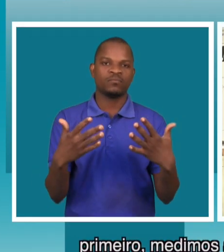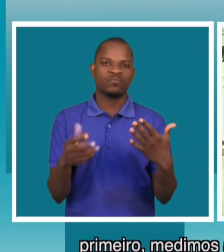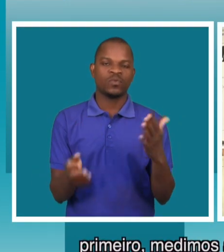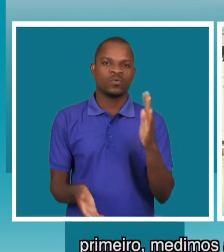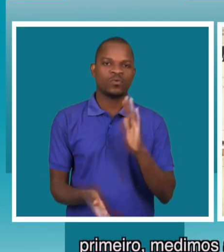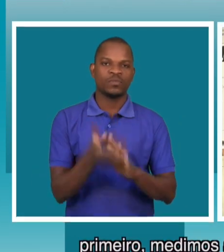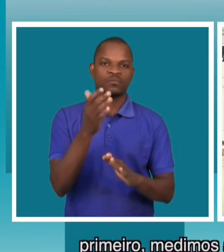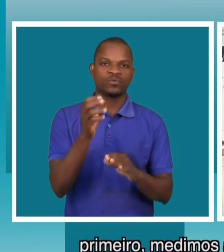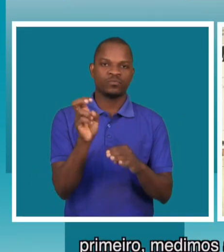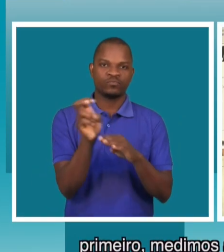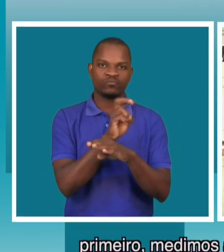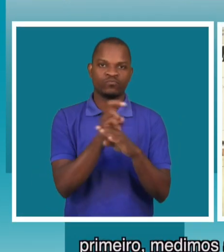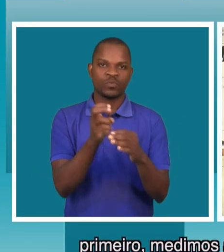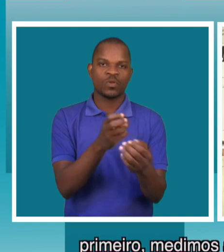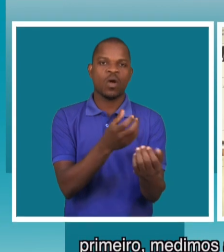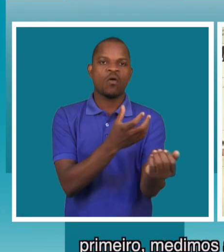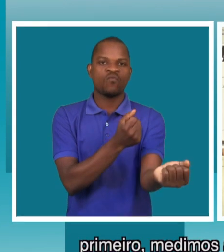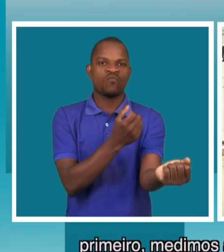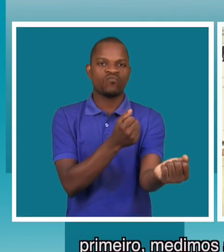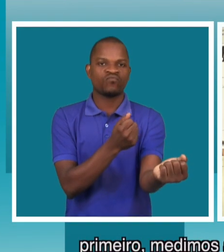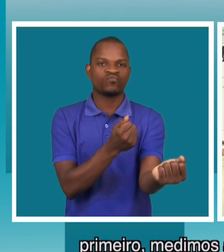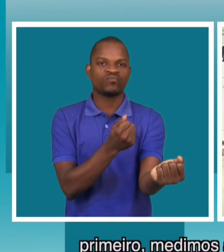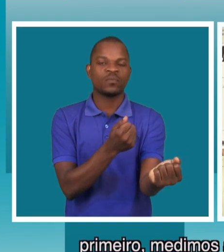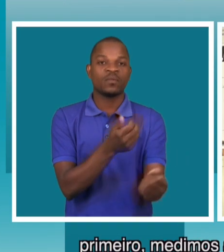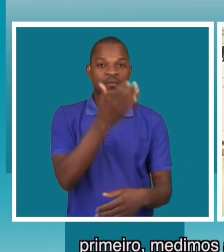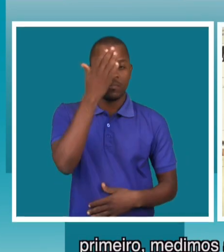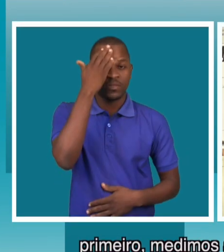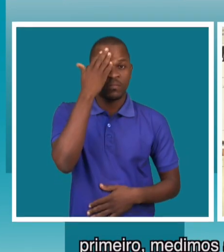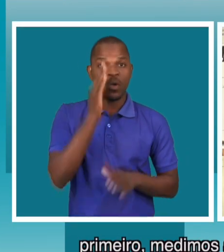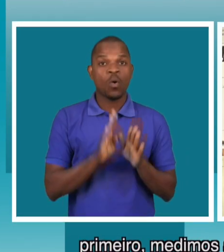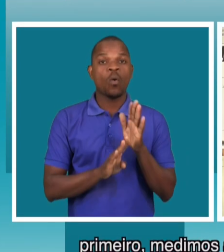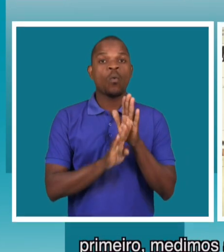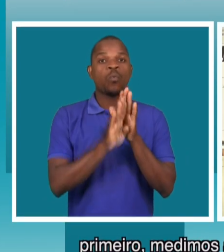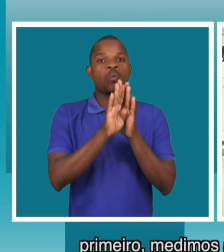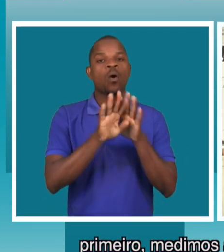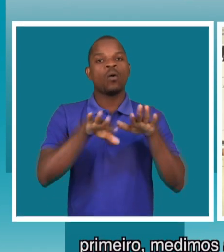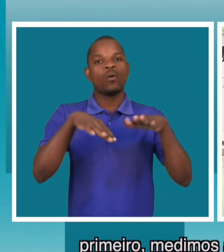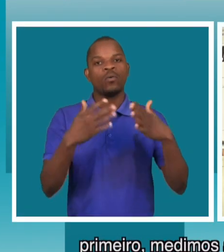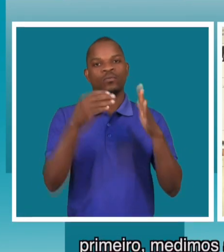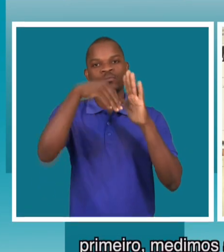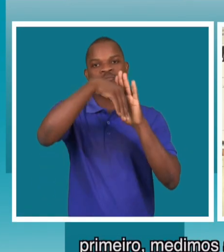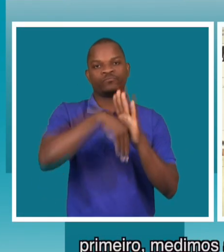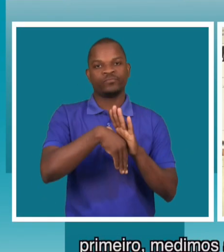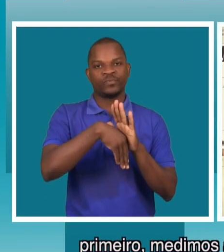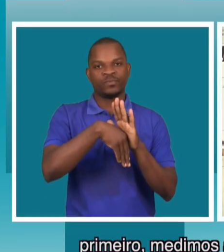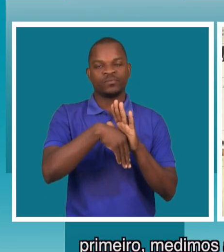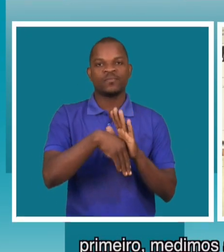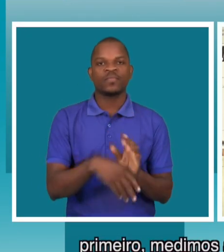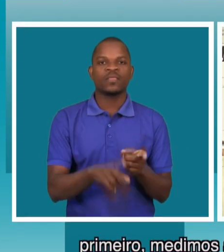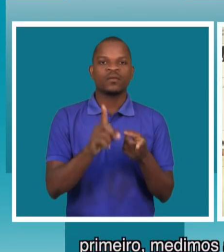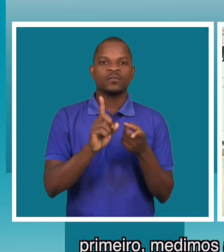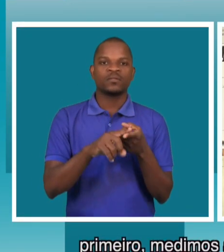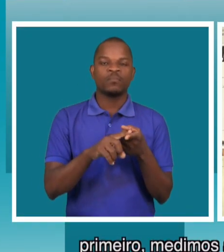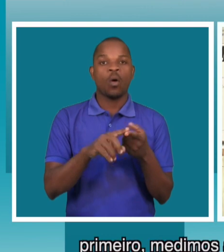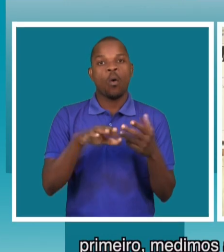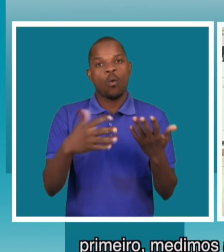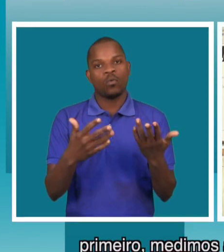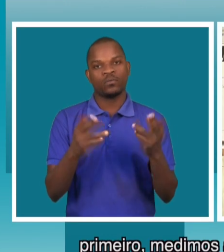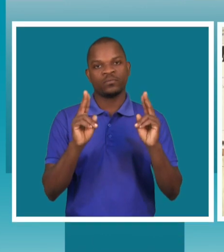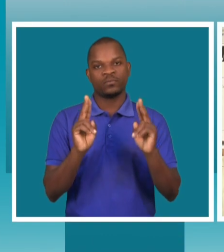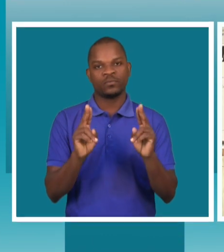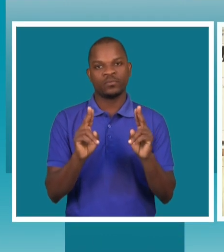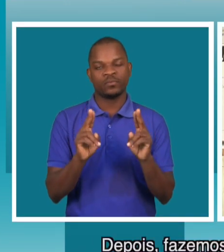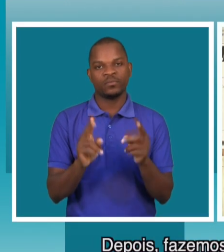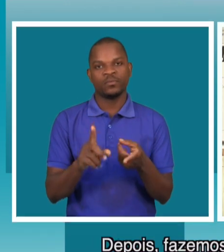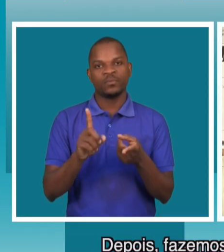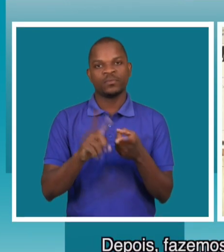pressão arterial, para podermos saber se é que o cliente está com atenção alta ou baixa, ou normal.